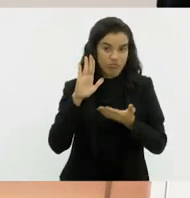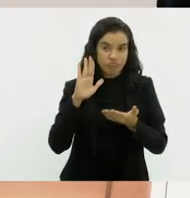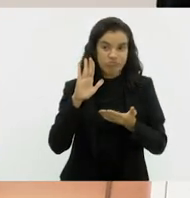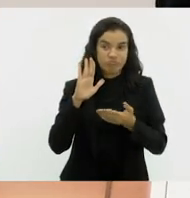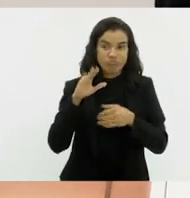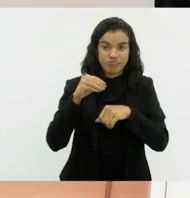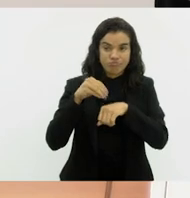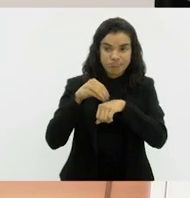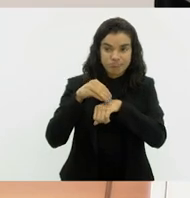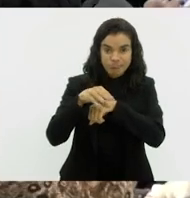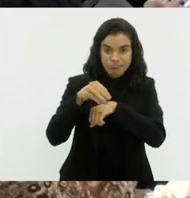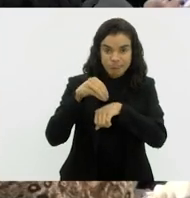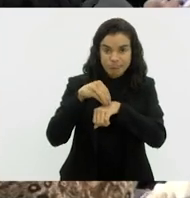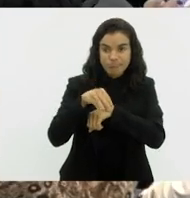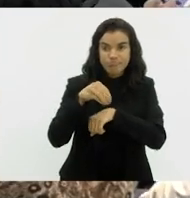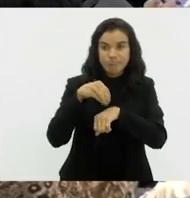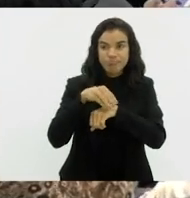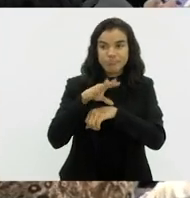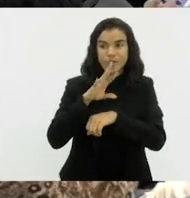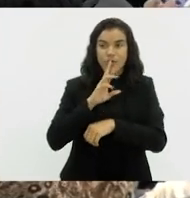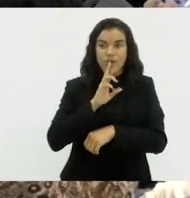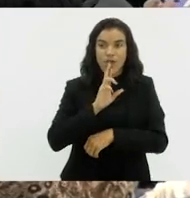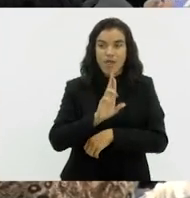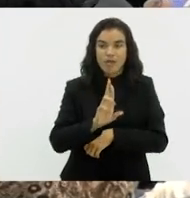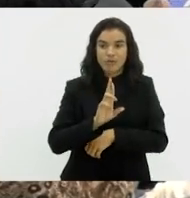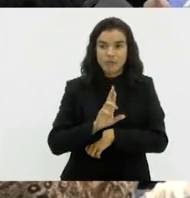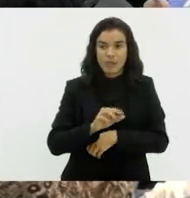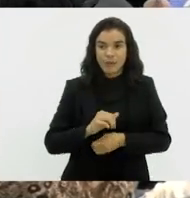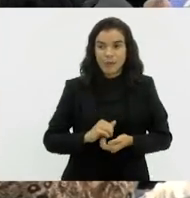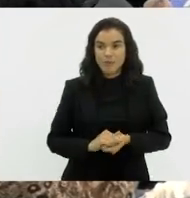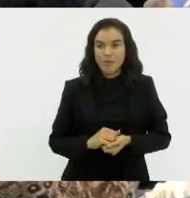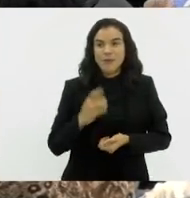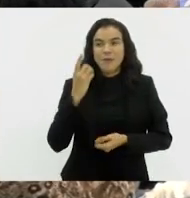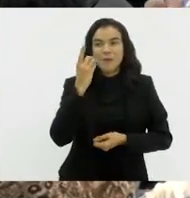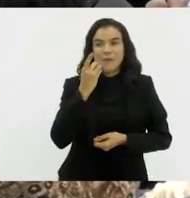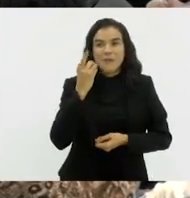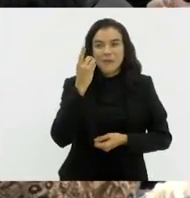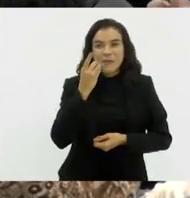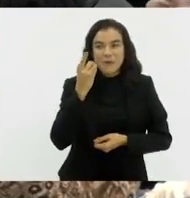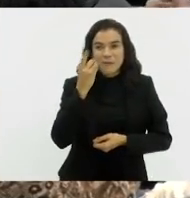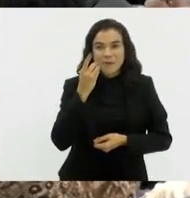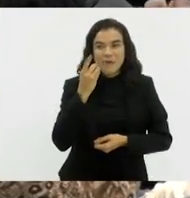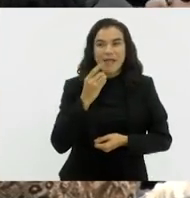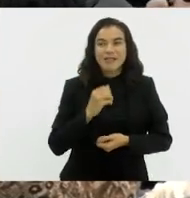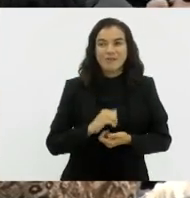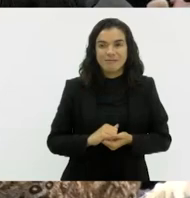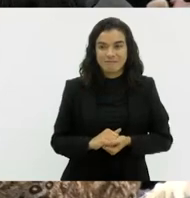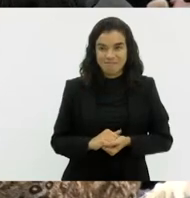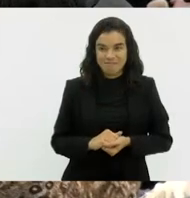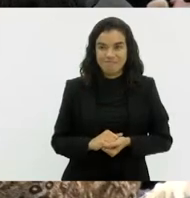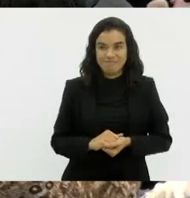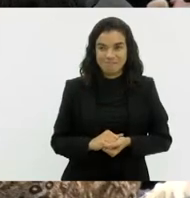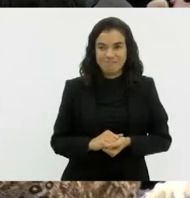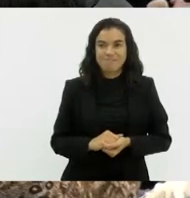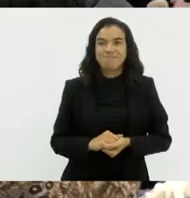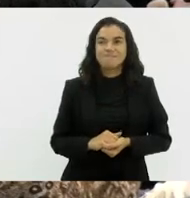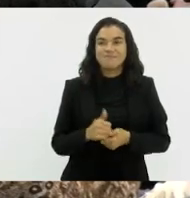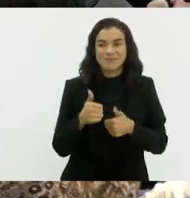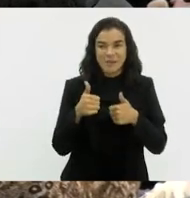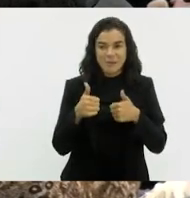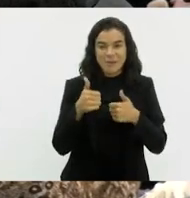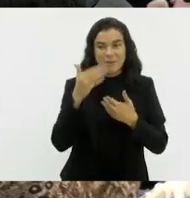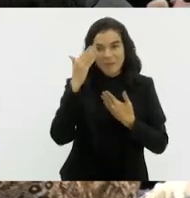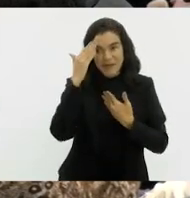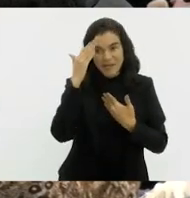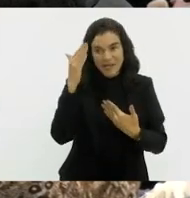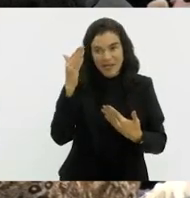aí o resultado dessa reunião. Deputado. Com licença, que eu vou reunião agora no presidente da Câmara. Tá certo.